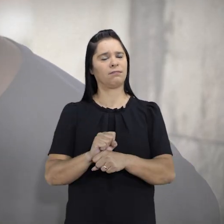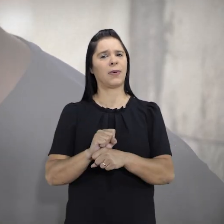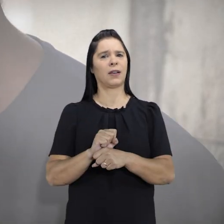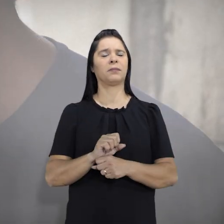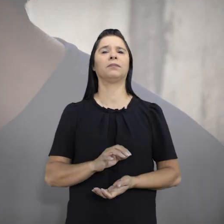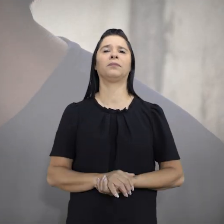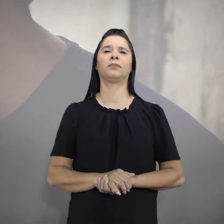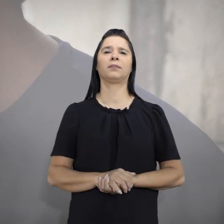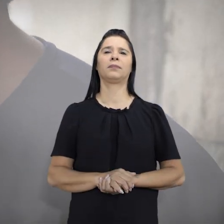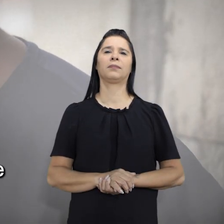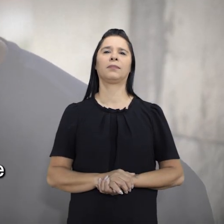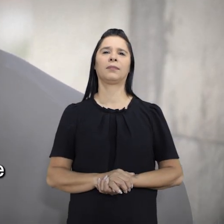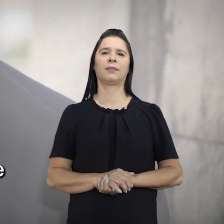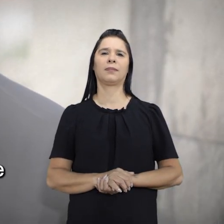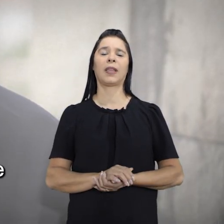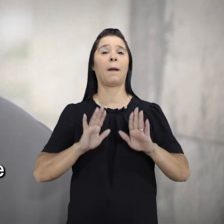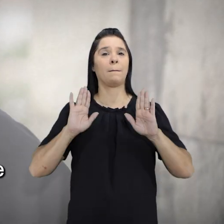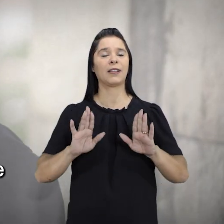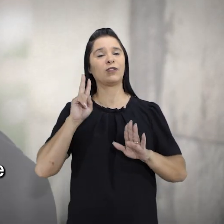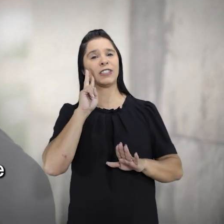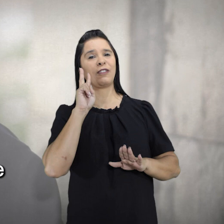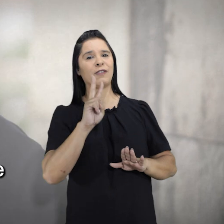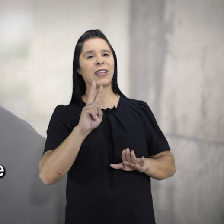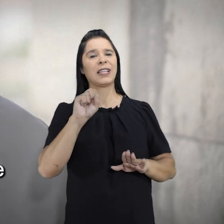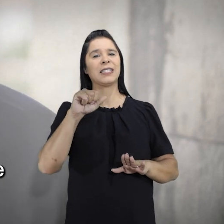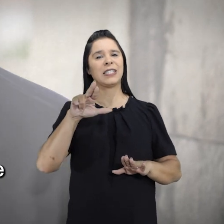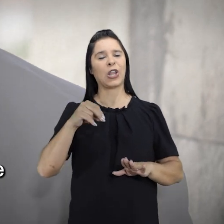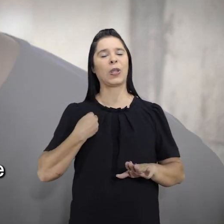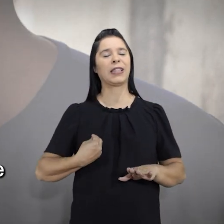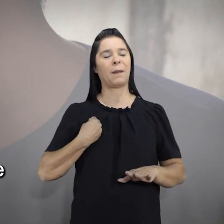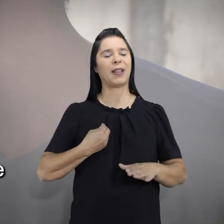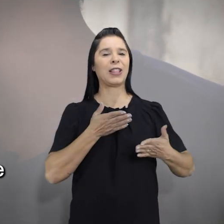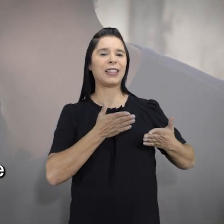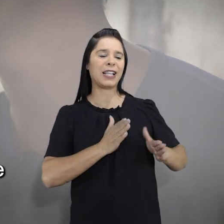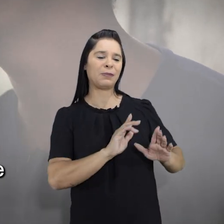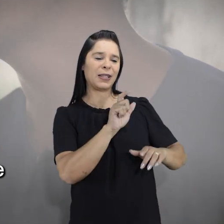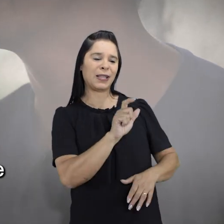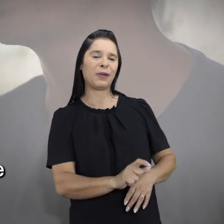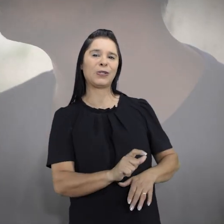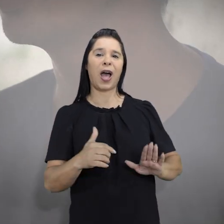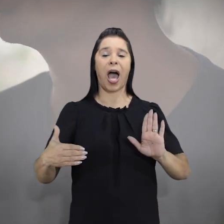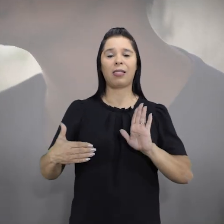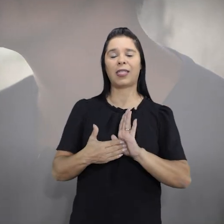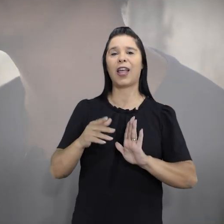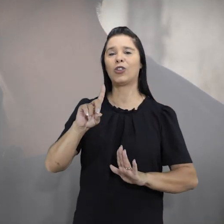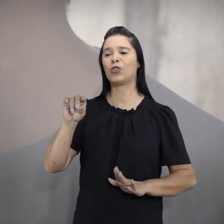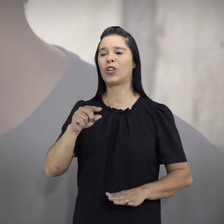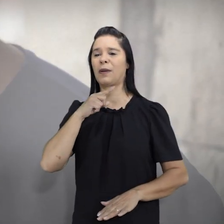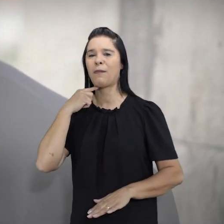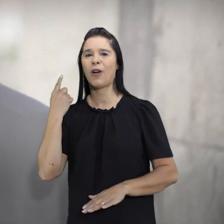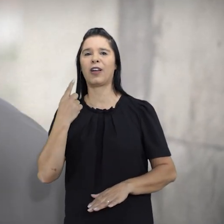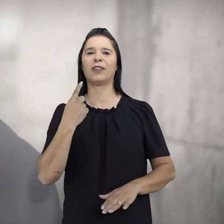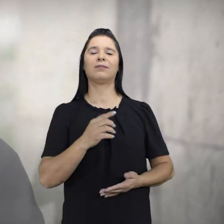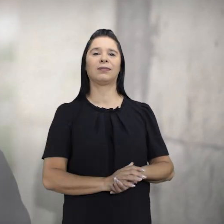longo do tempo, né? Mas se você for olhar, o sino está presente do nascimento da pessoa até na morte. Que ele